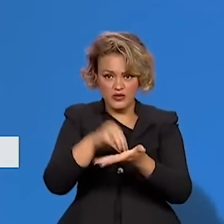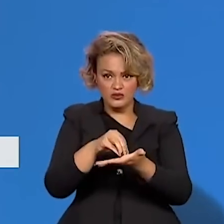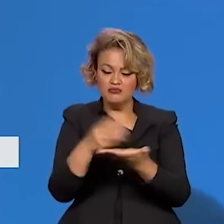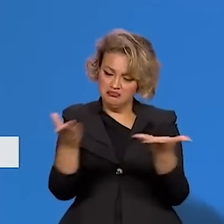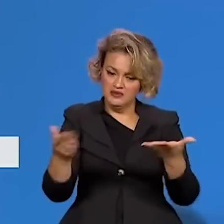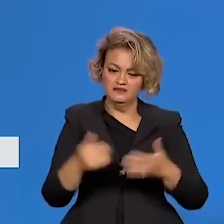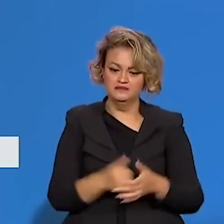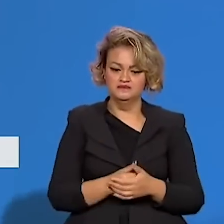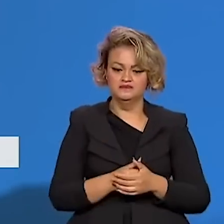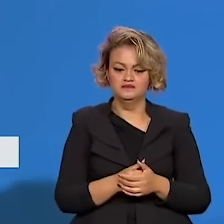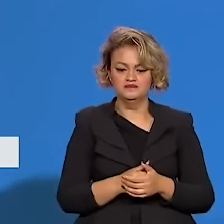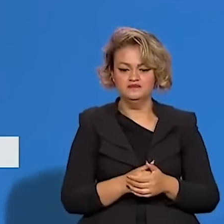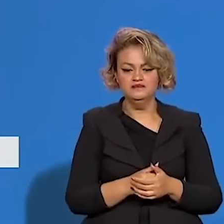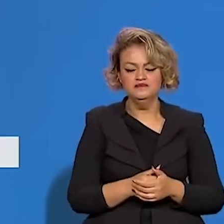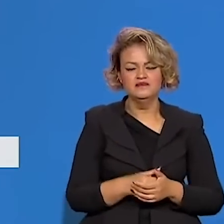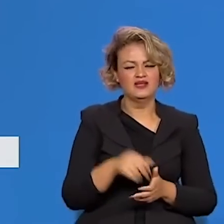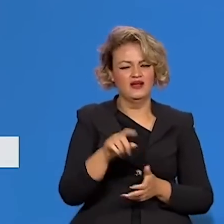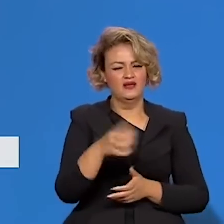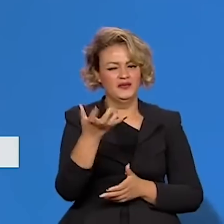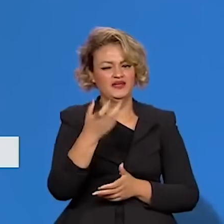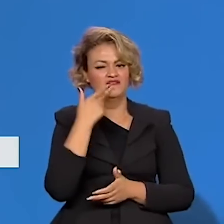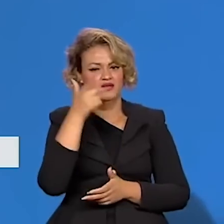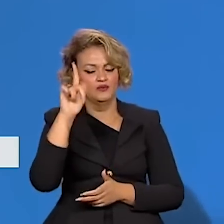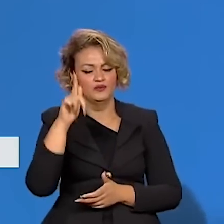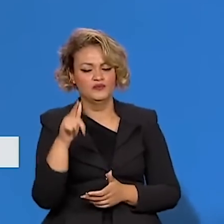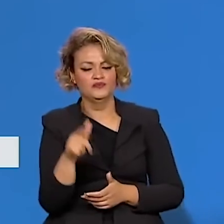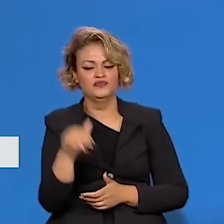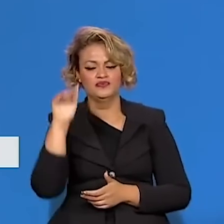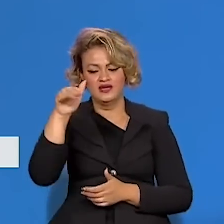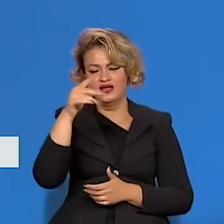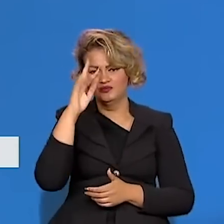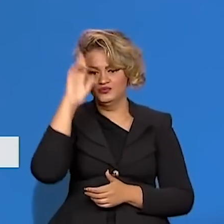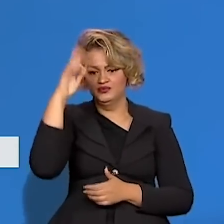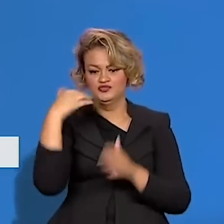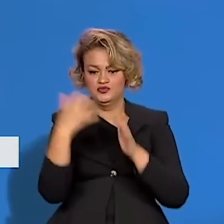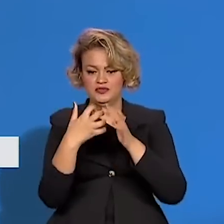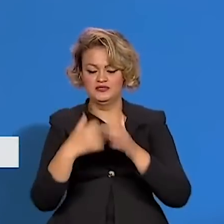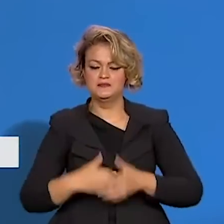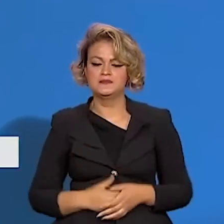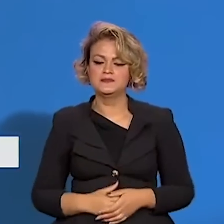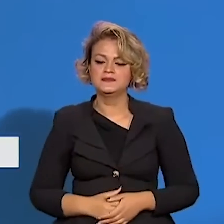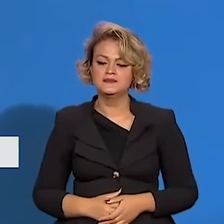eu queria fazer uma ponderação aos empresários